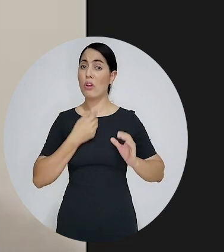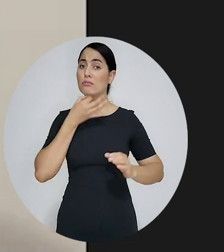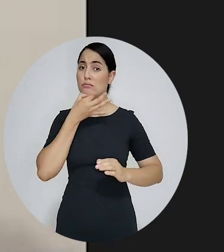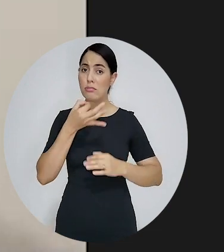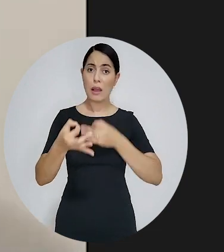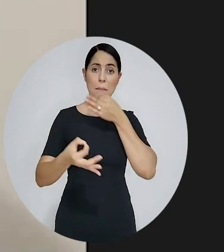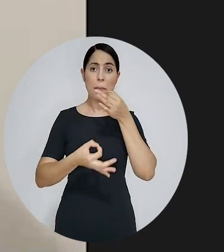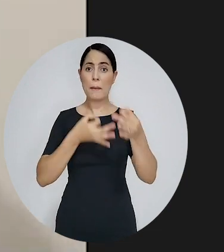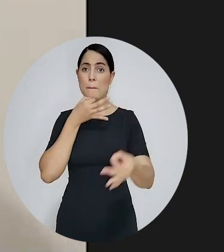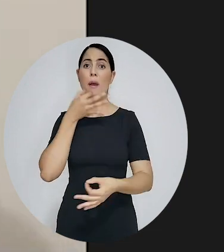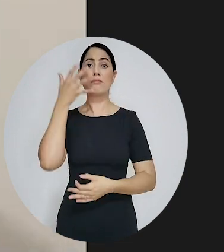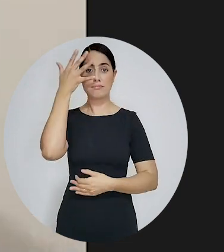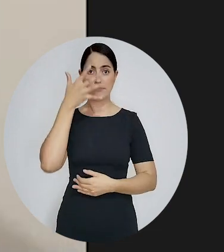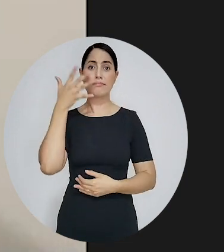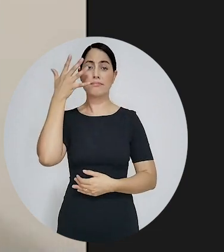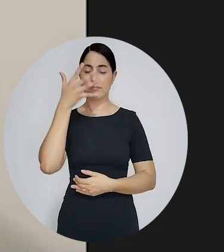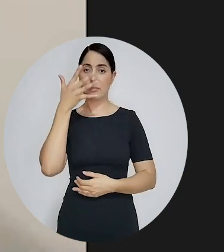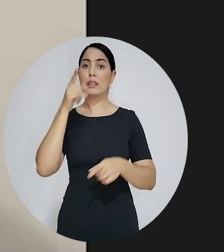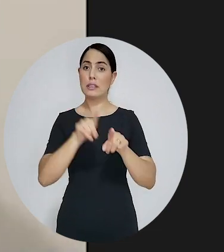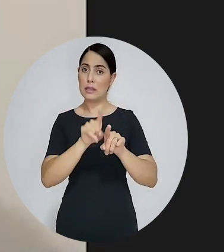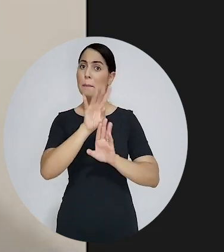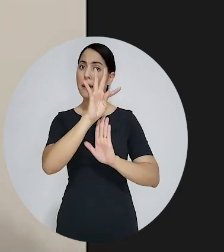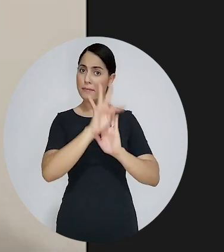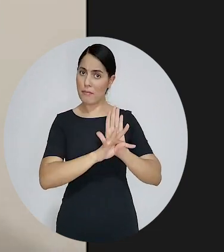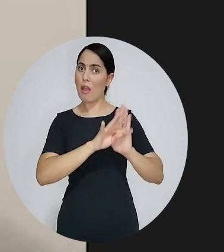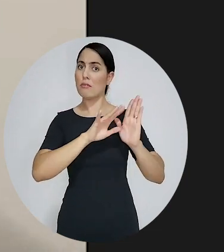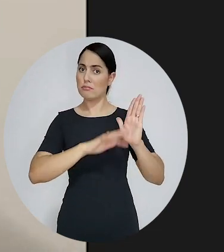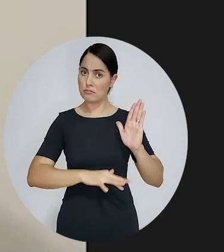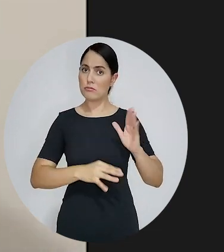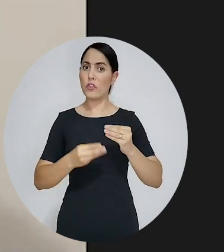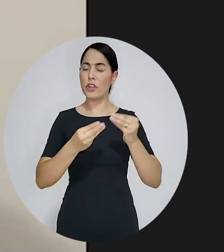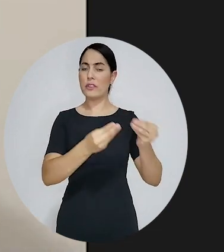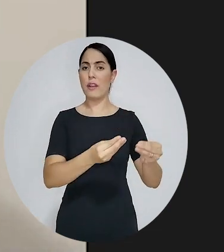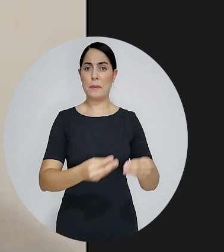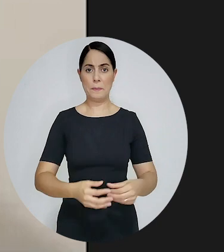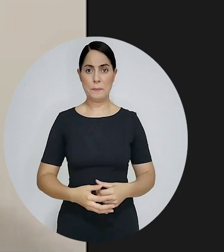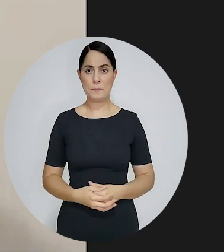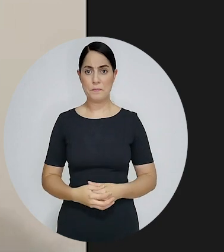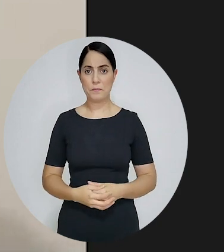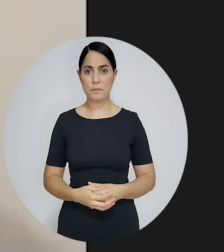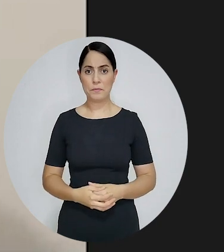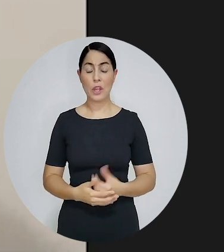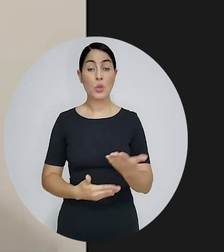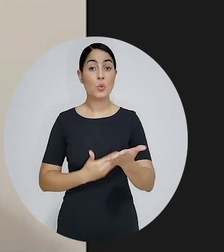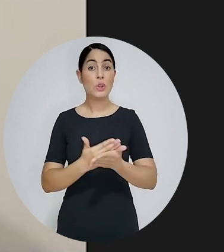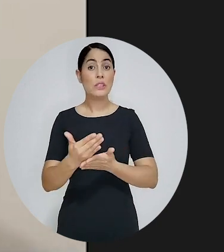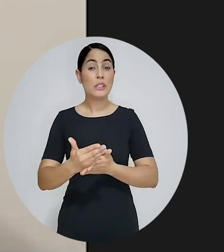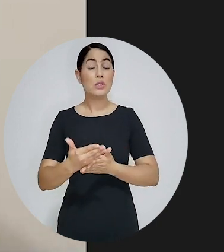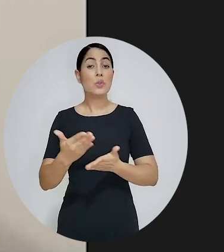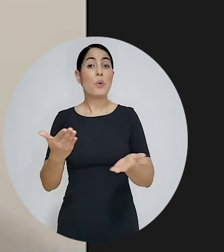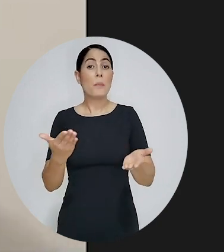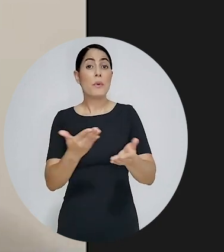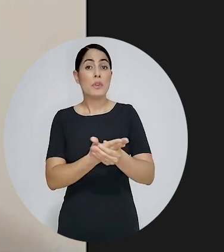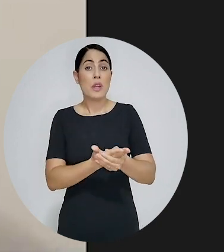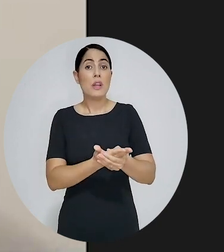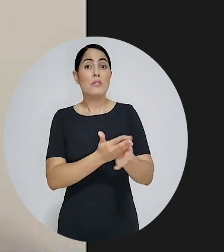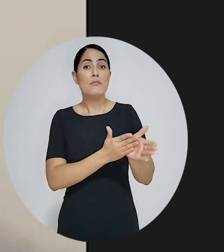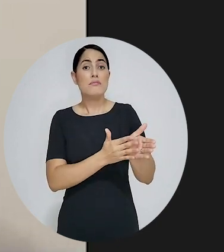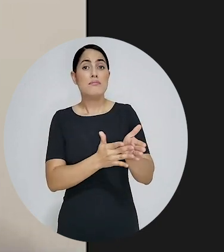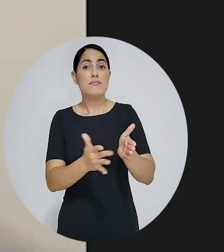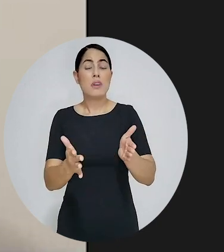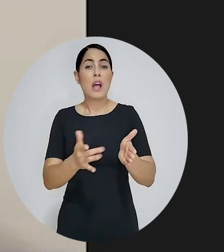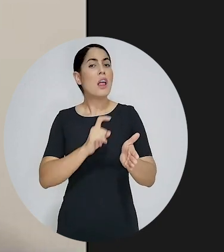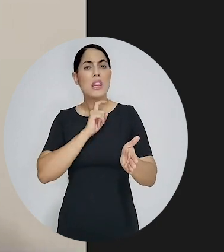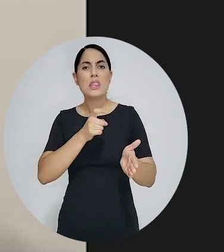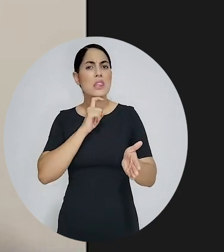defesa escrita, como eu também argumentei na defesa oral. Os princípios legais citados no início do processo, nenhum